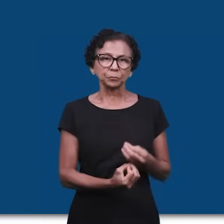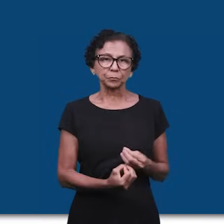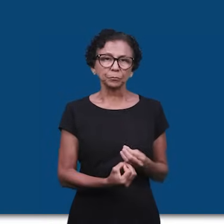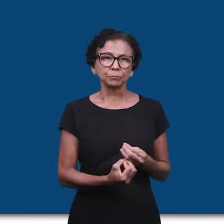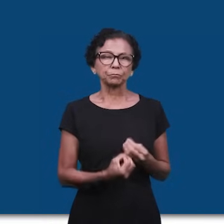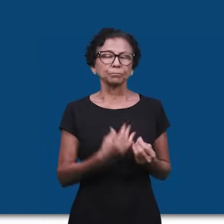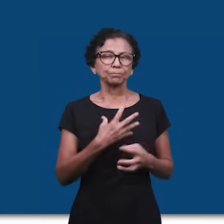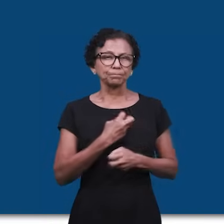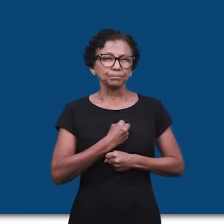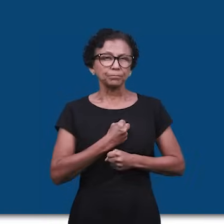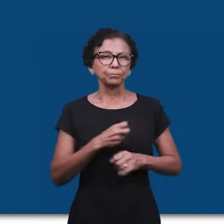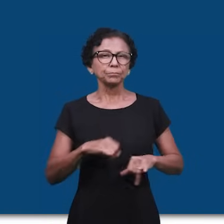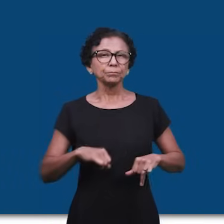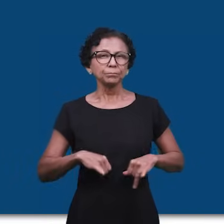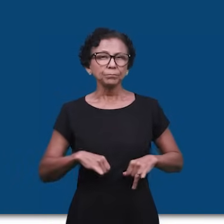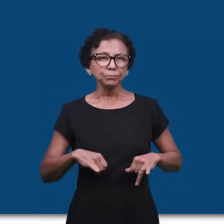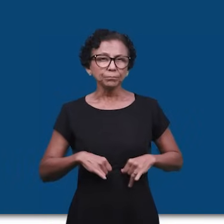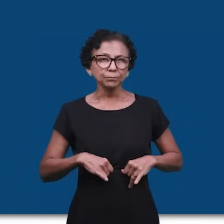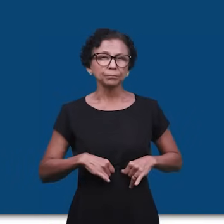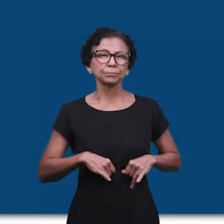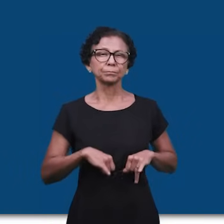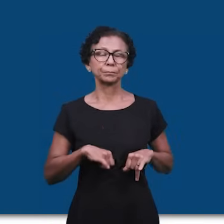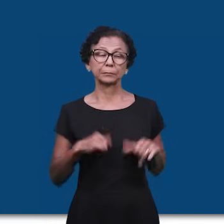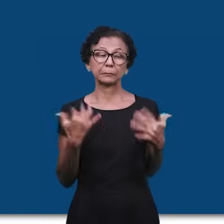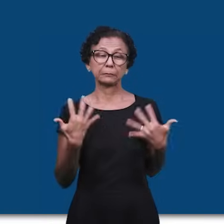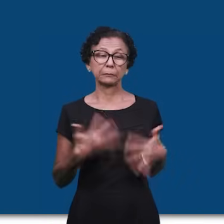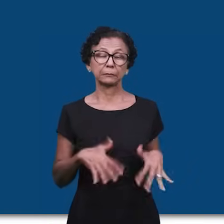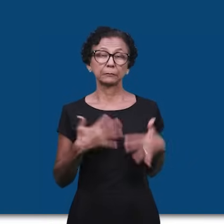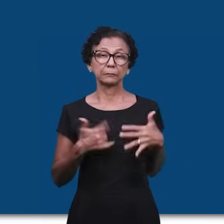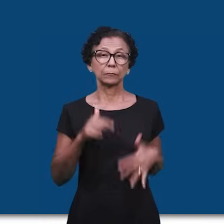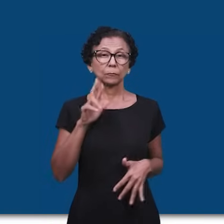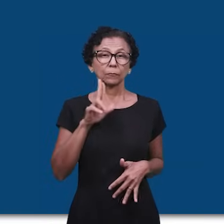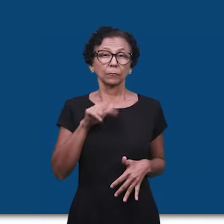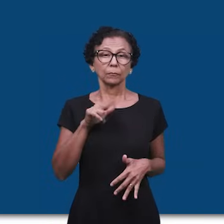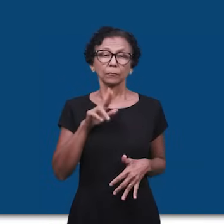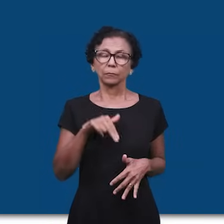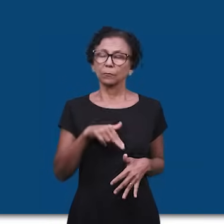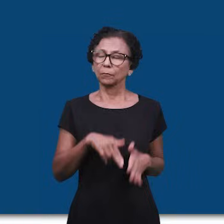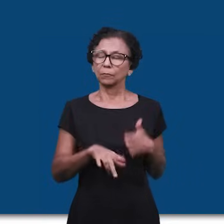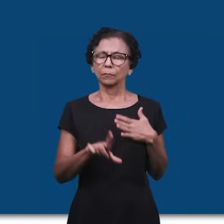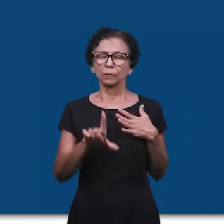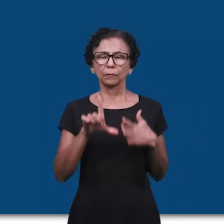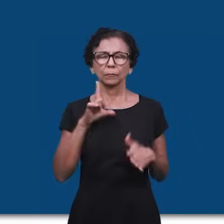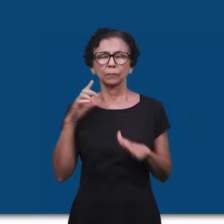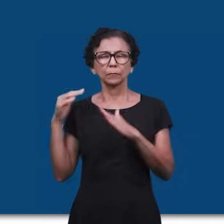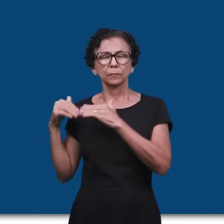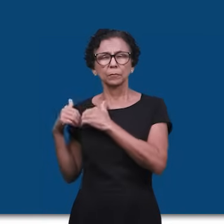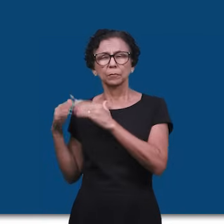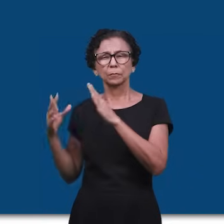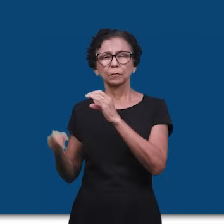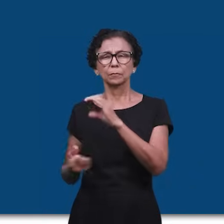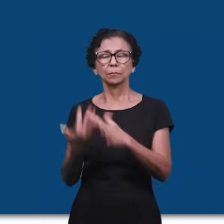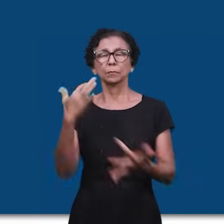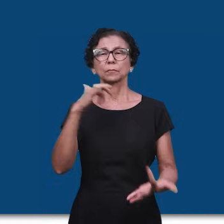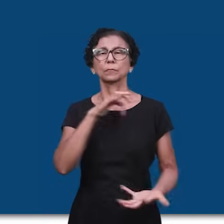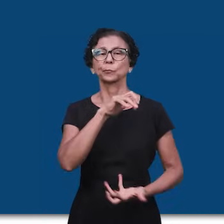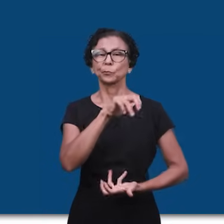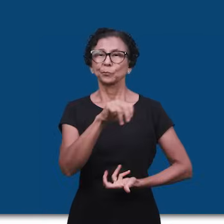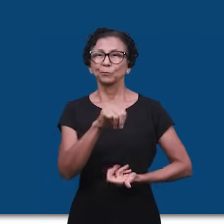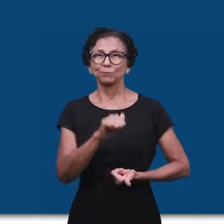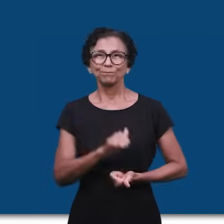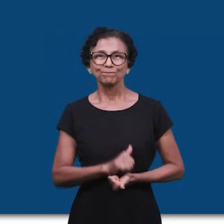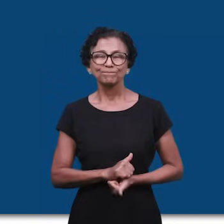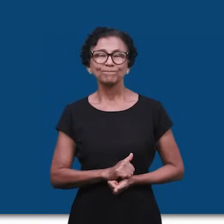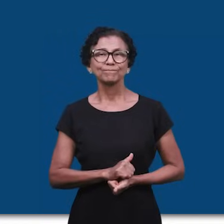porque aqueles dias haverá uma aflição tal que nunca houve desde o princípio da criação, que